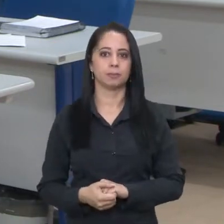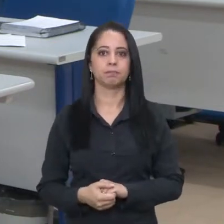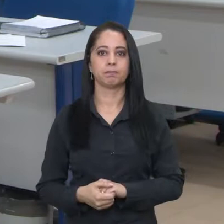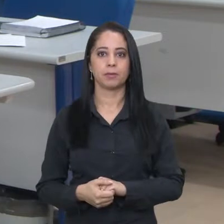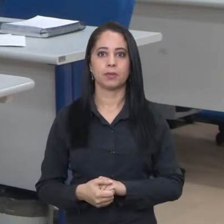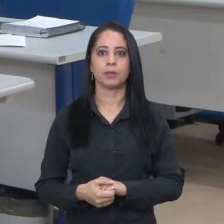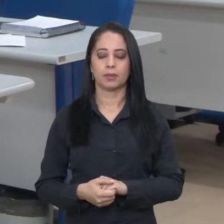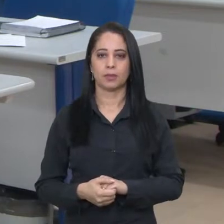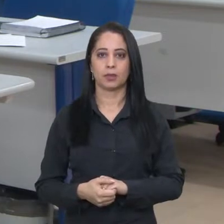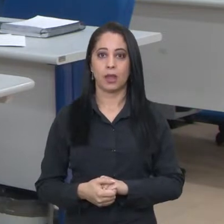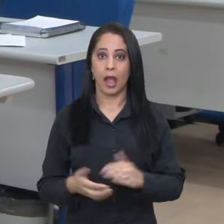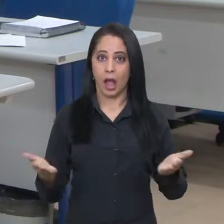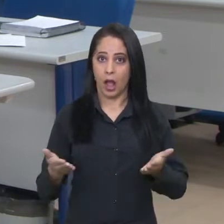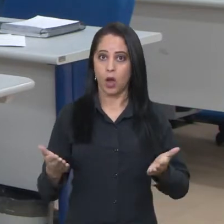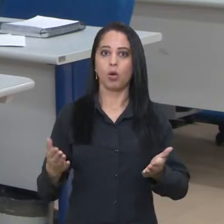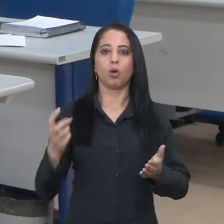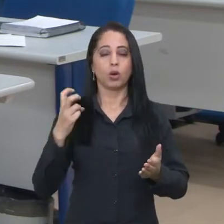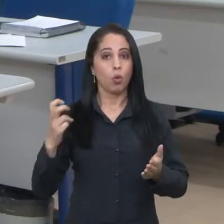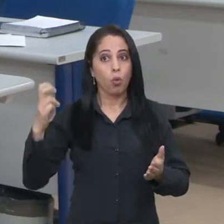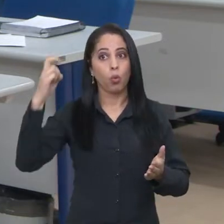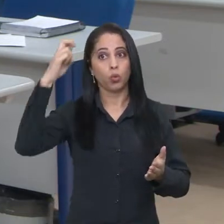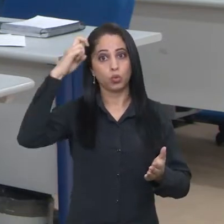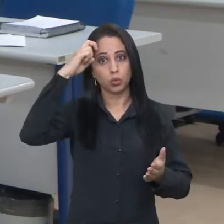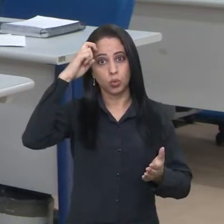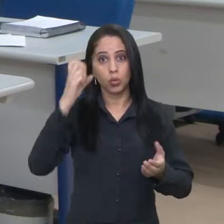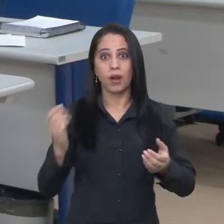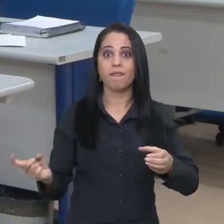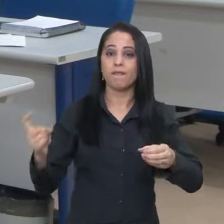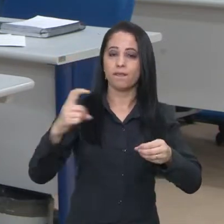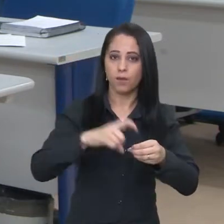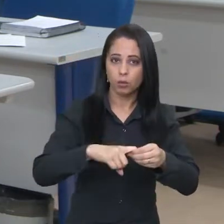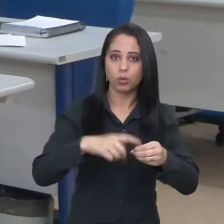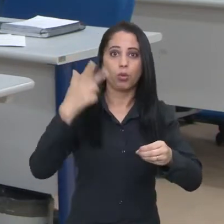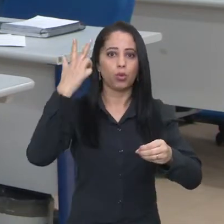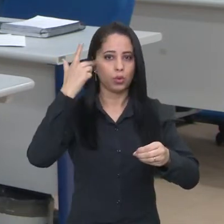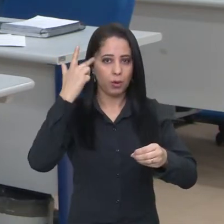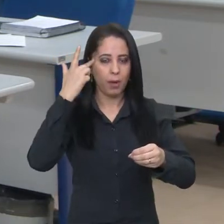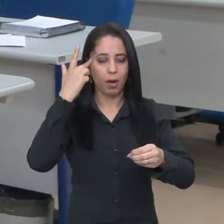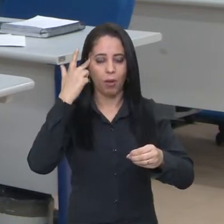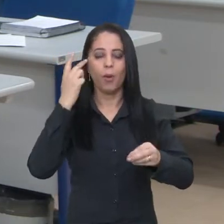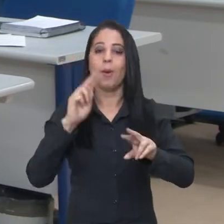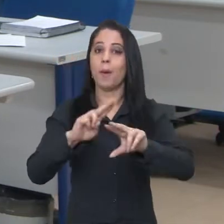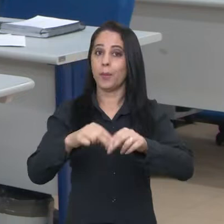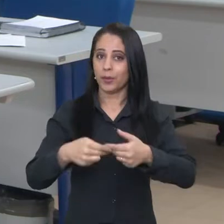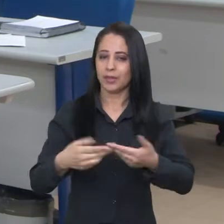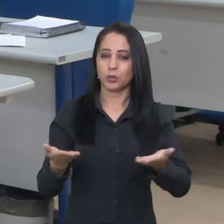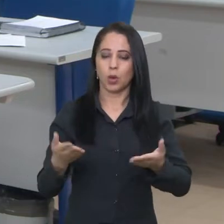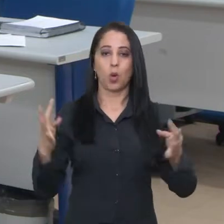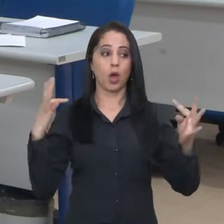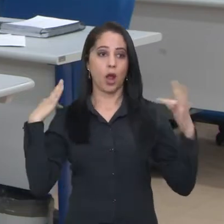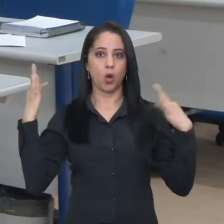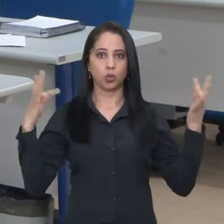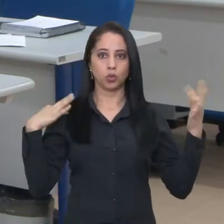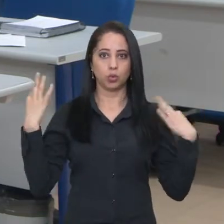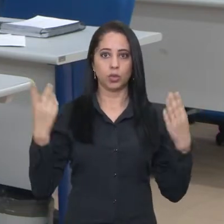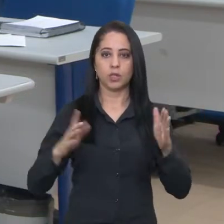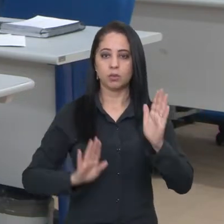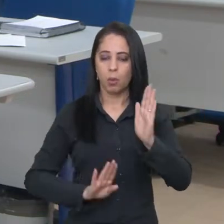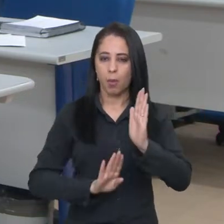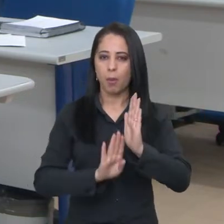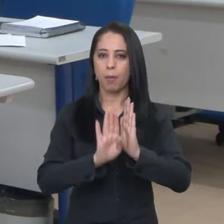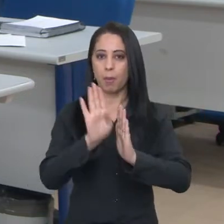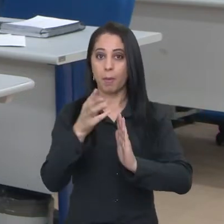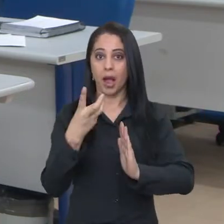E o retorno das atividades culturais trouxe um suspiro para o turismo. Só que em São Paulo, a FEComércio apontou alta de